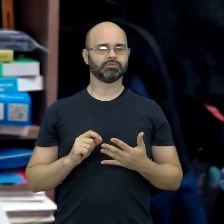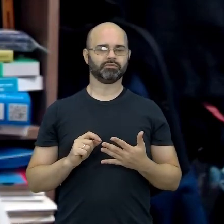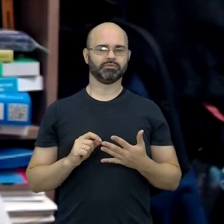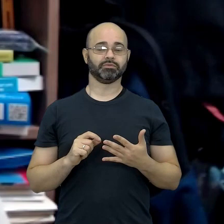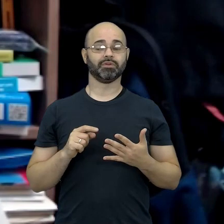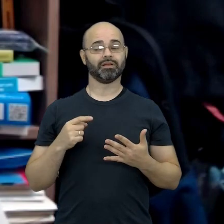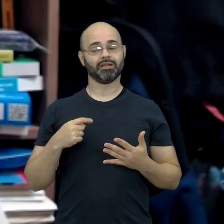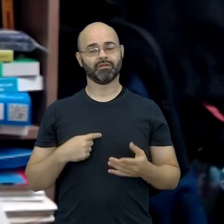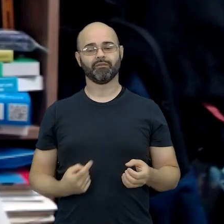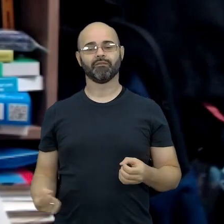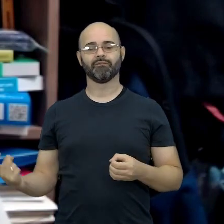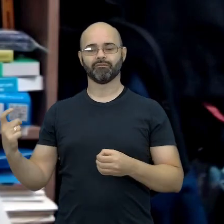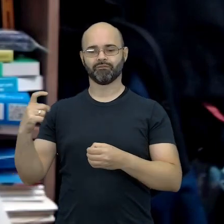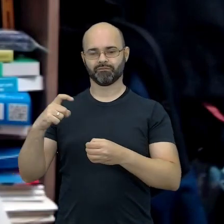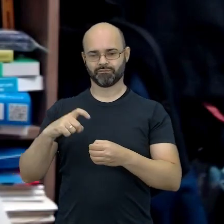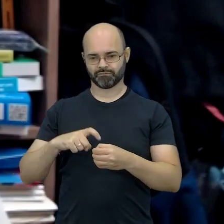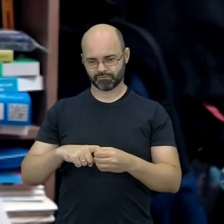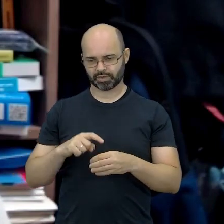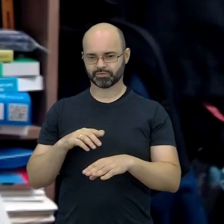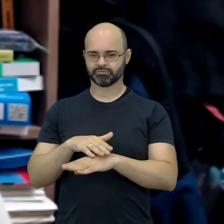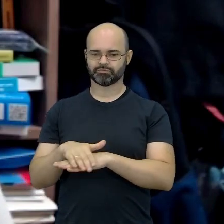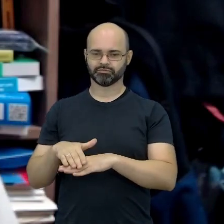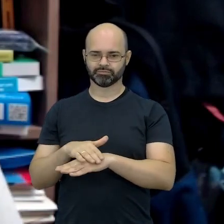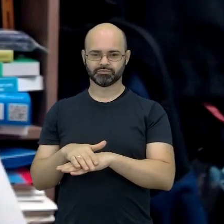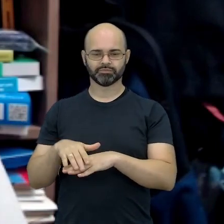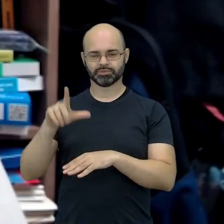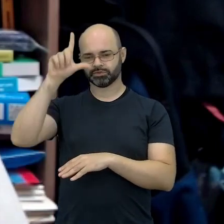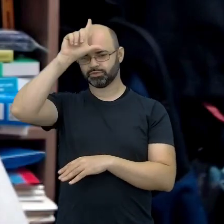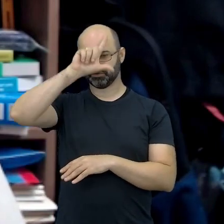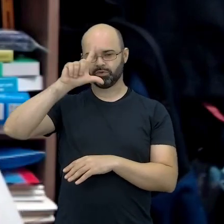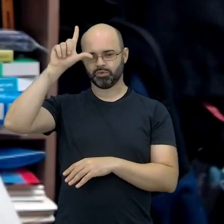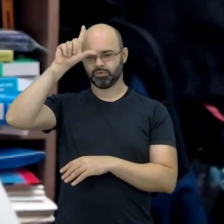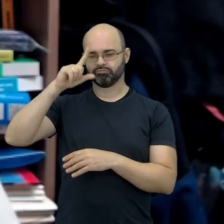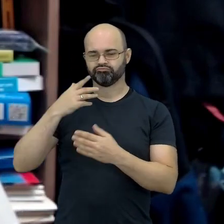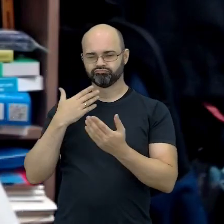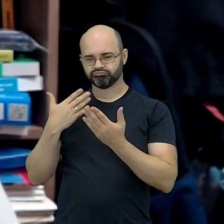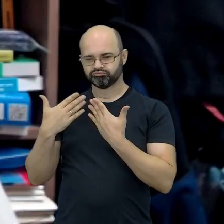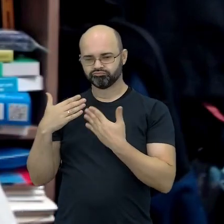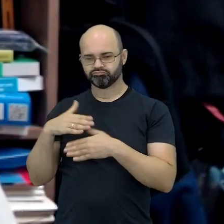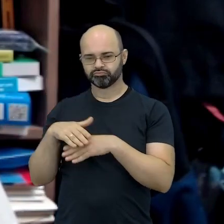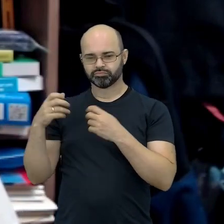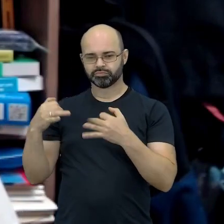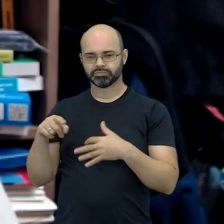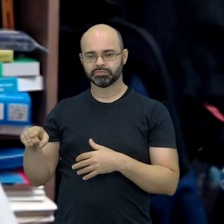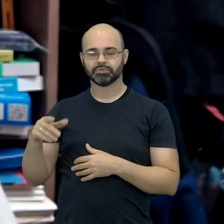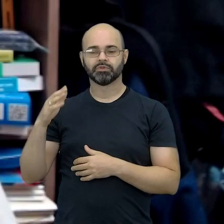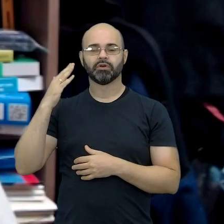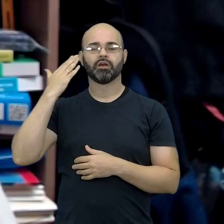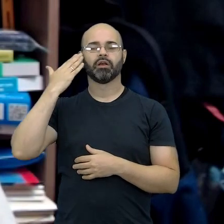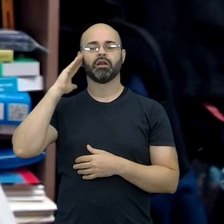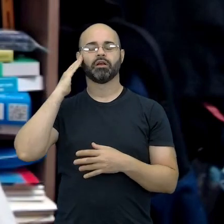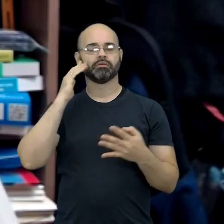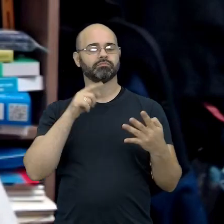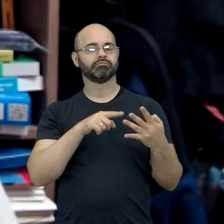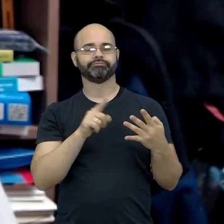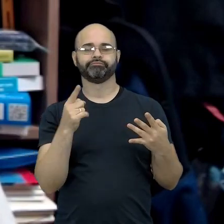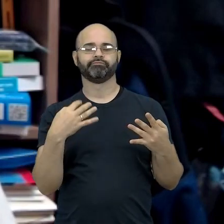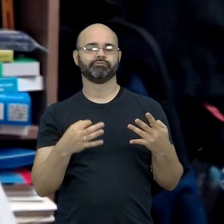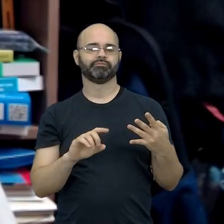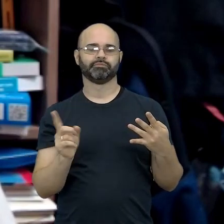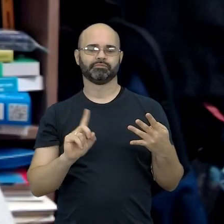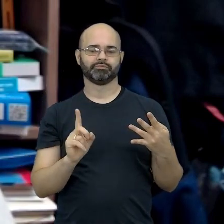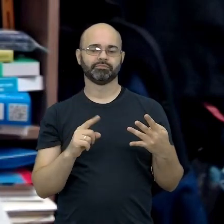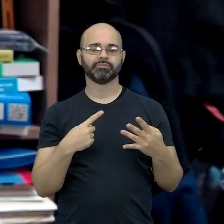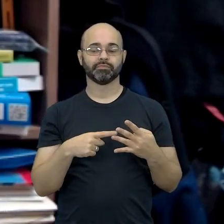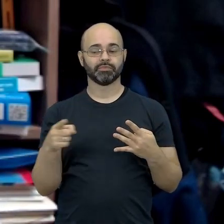uma reconstrução aí do processo lógico para que ele passe a entender, né, o porquê que aquele